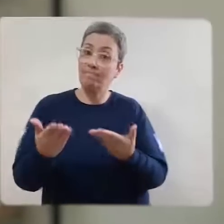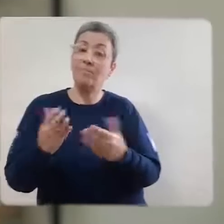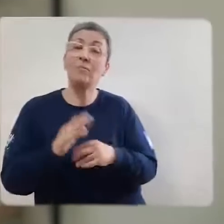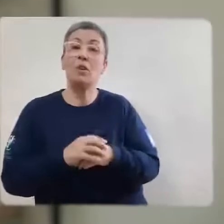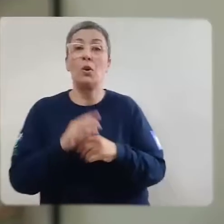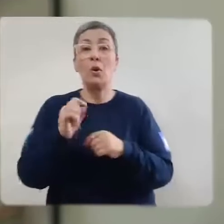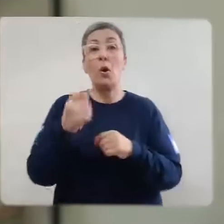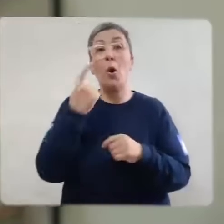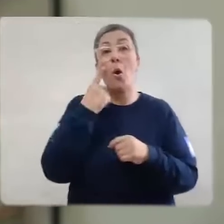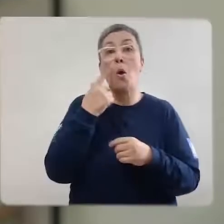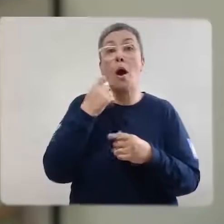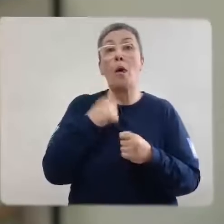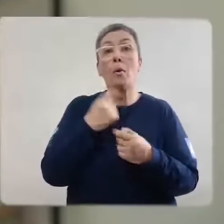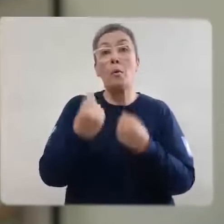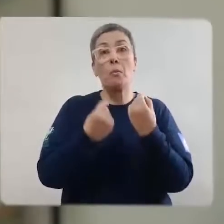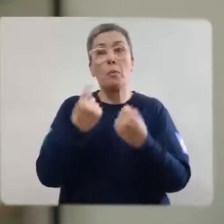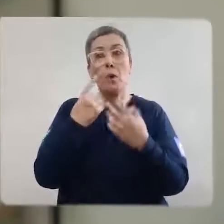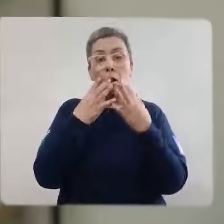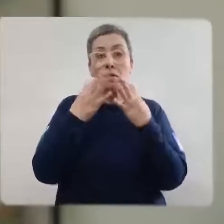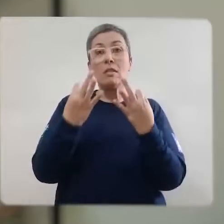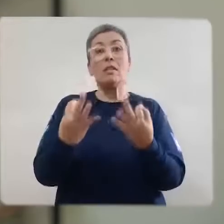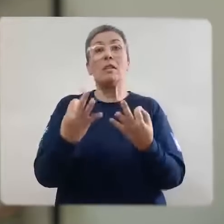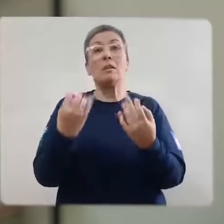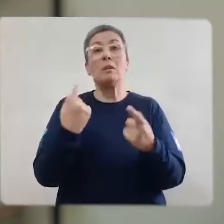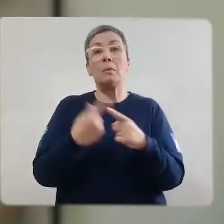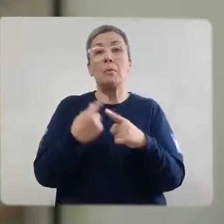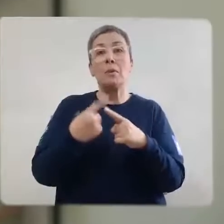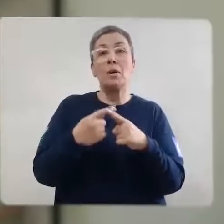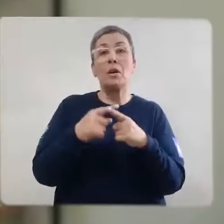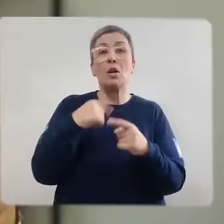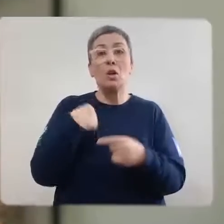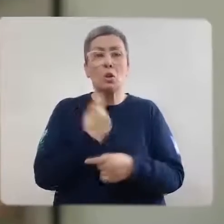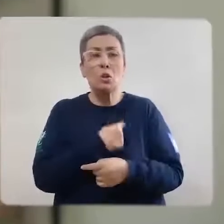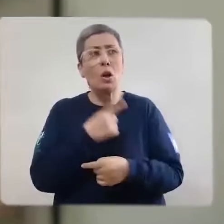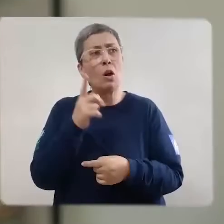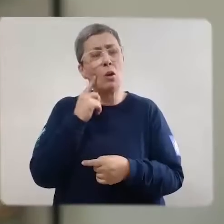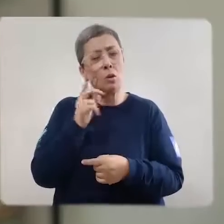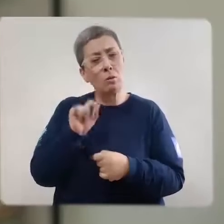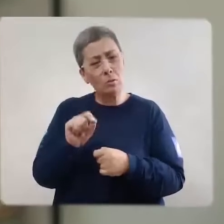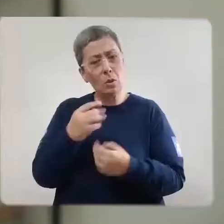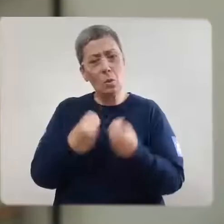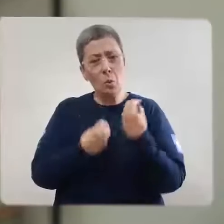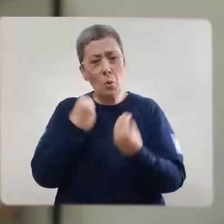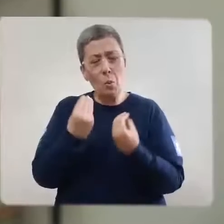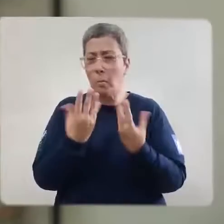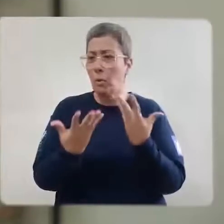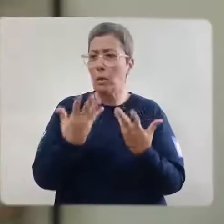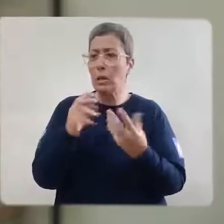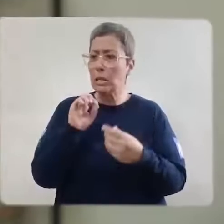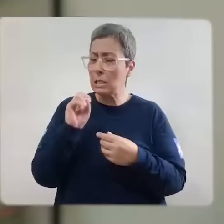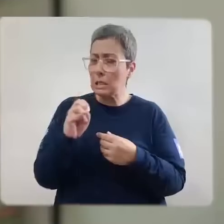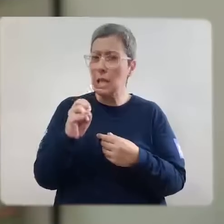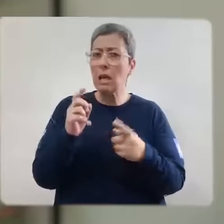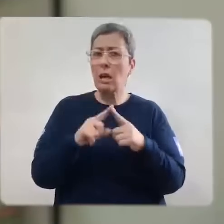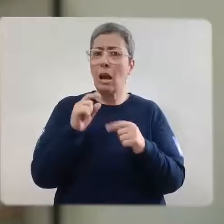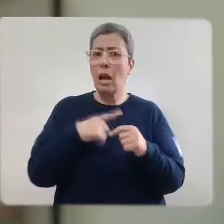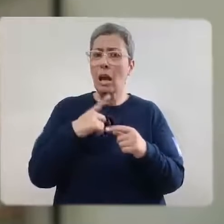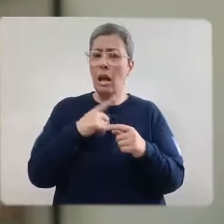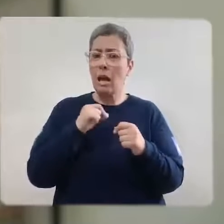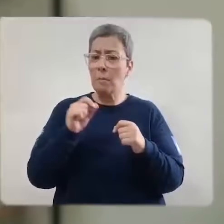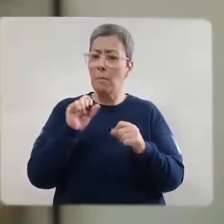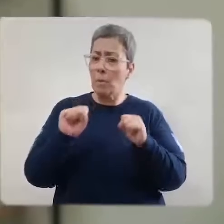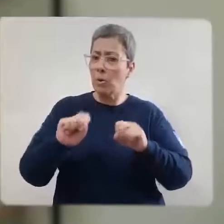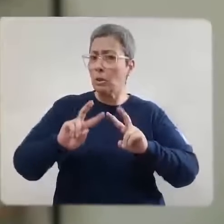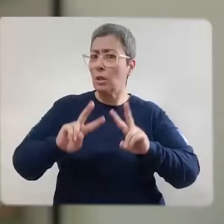assim. Veja, né? É algo que nos chama atenção. Por quê? Porque a gente olha e fala assim, gente, mas como isso? Sim, isso é